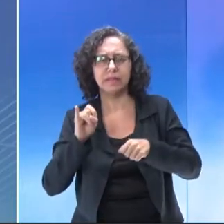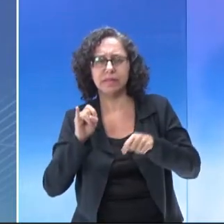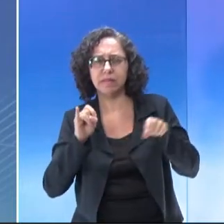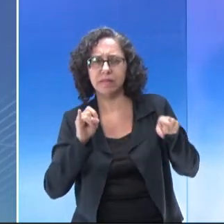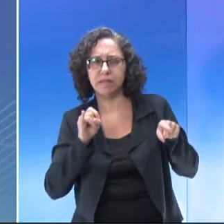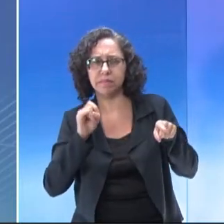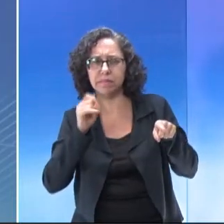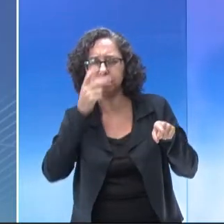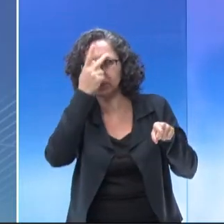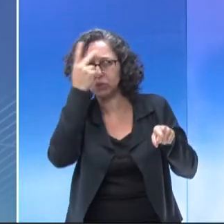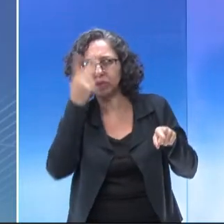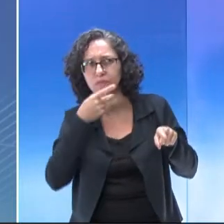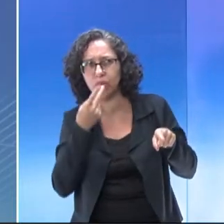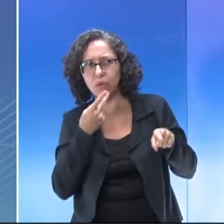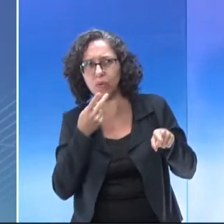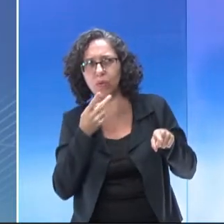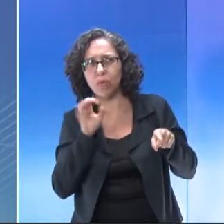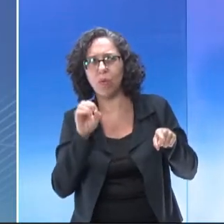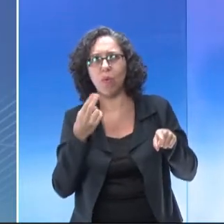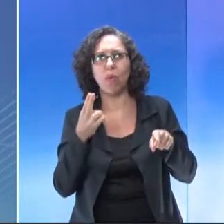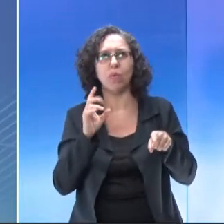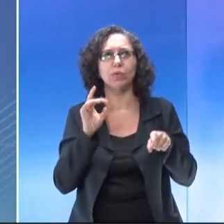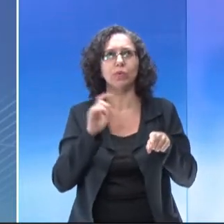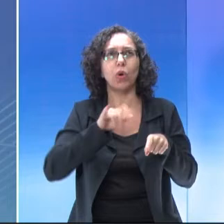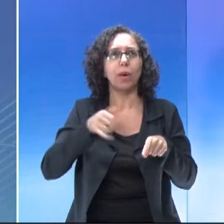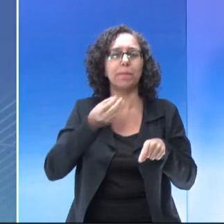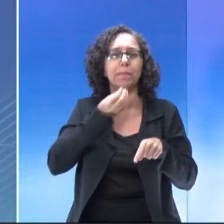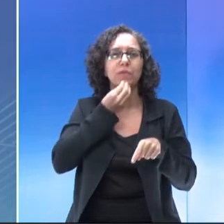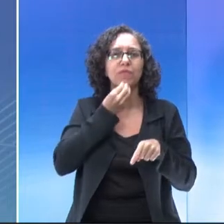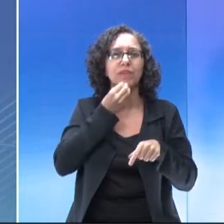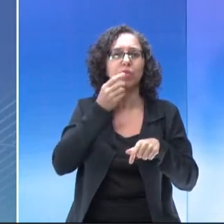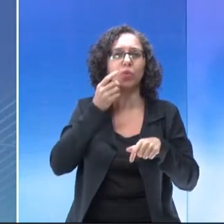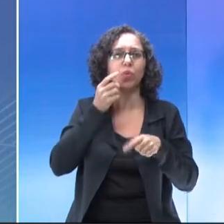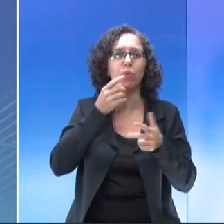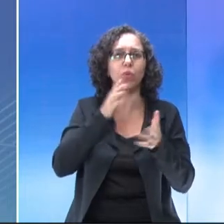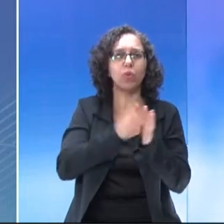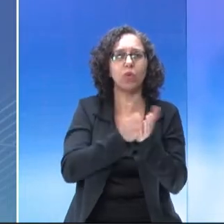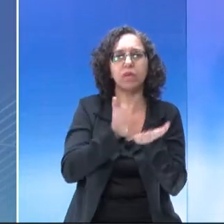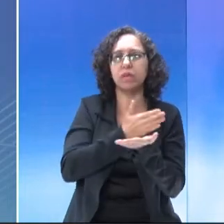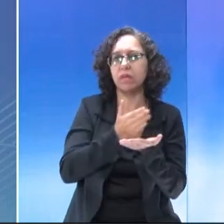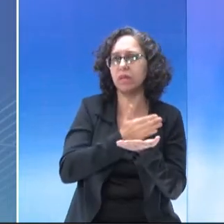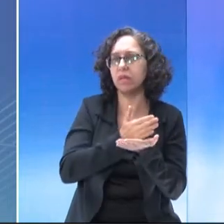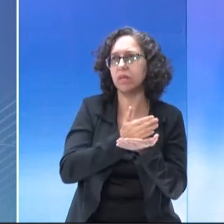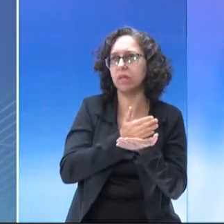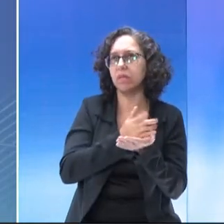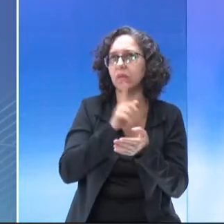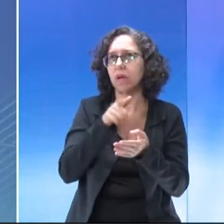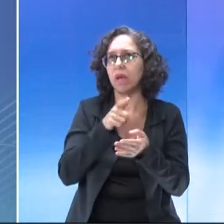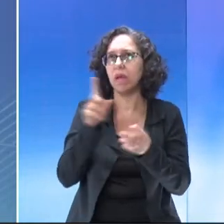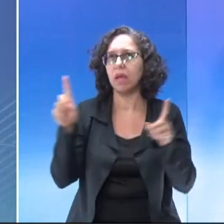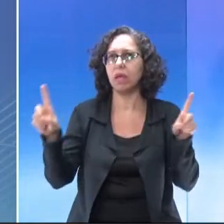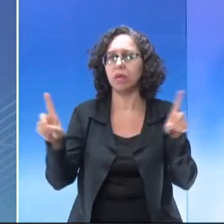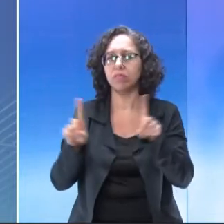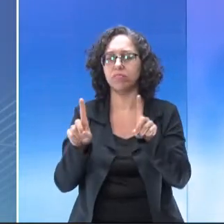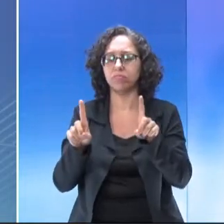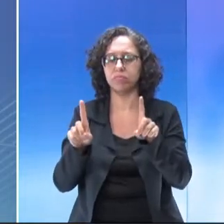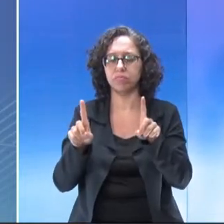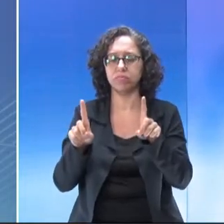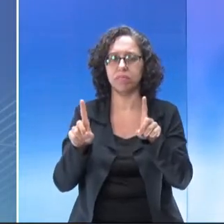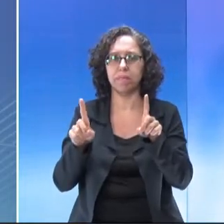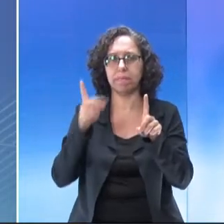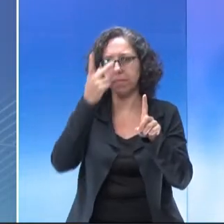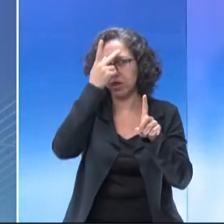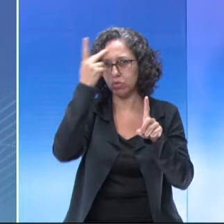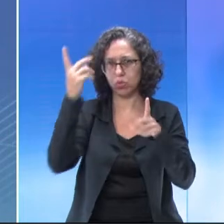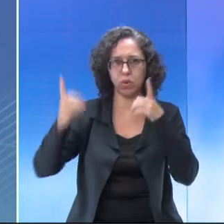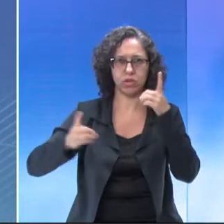alguém disse, se alguém quer destacar um trecho, se alguém já mencionou, se é um diálogo entre personagens. Então, é